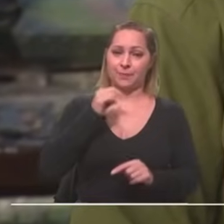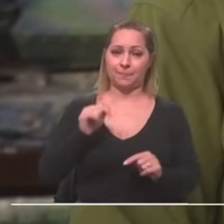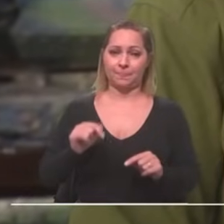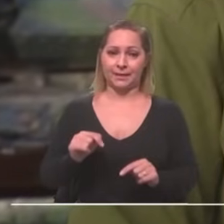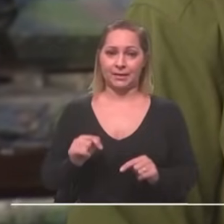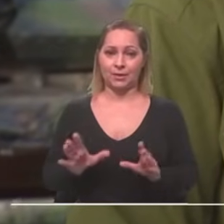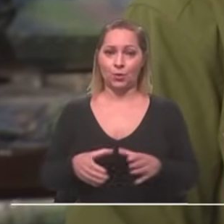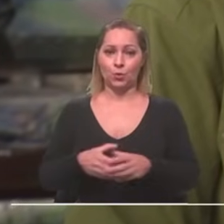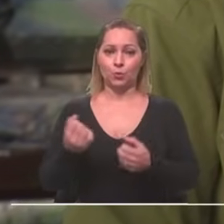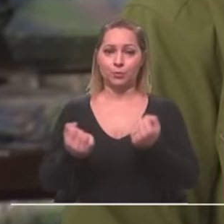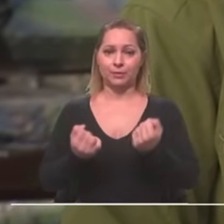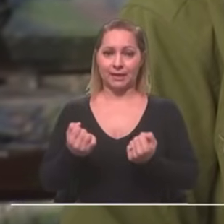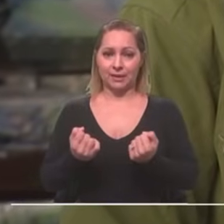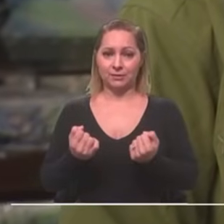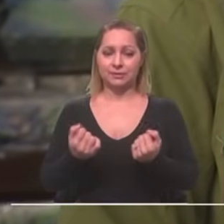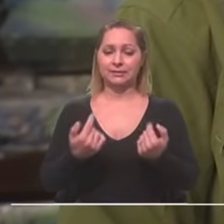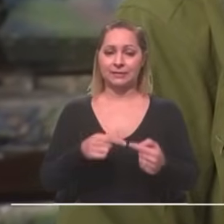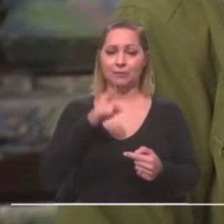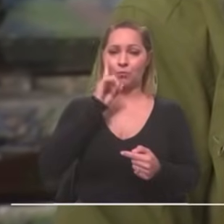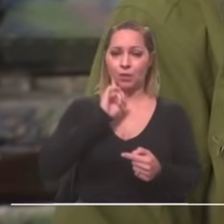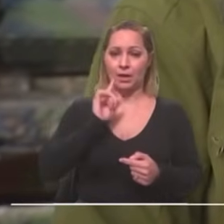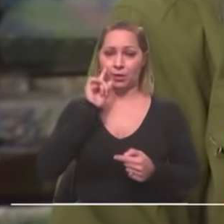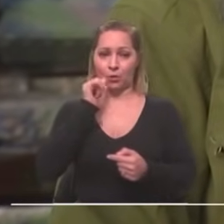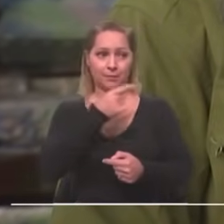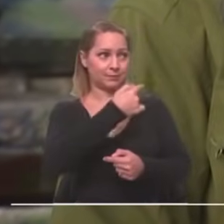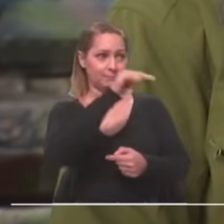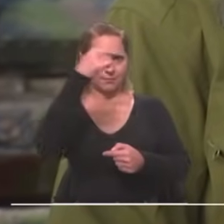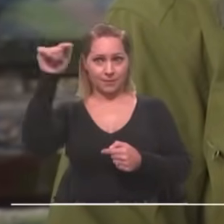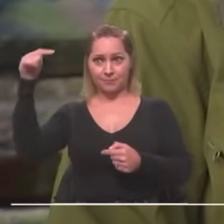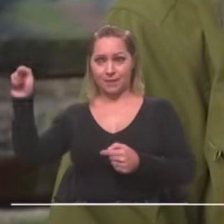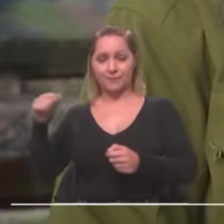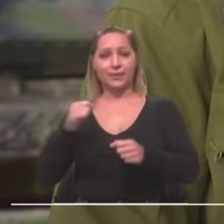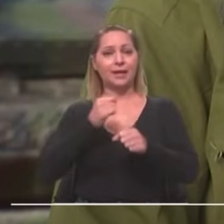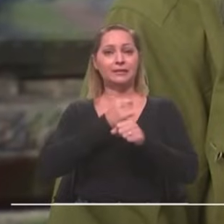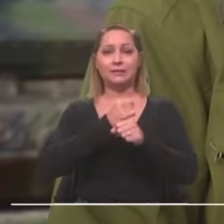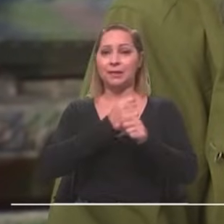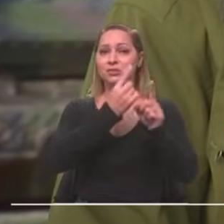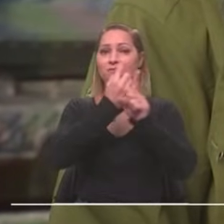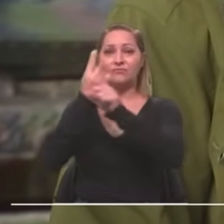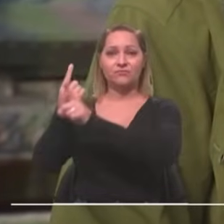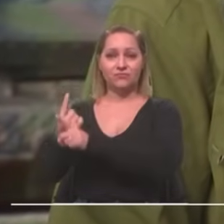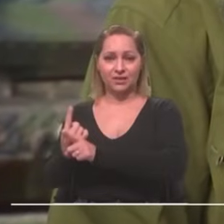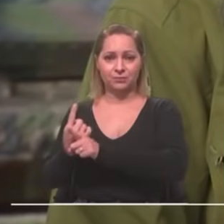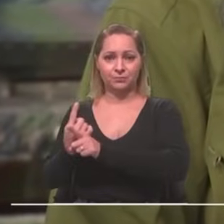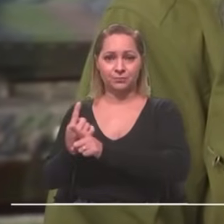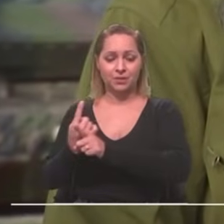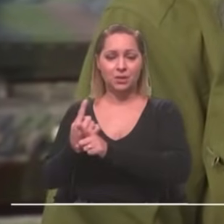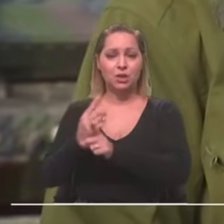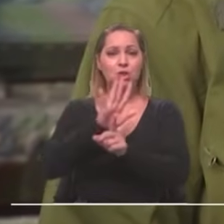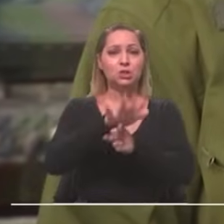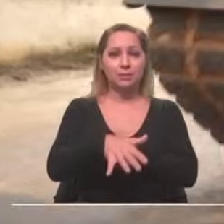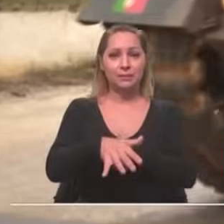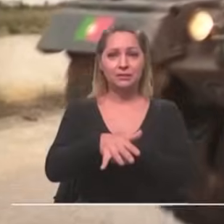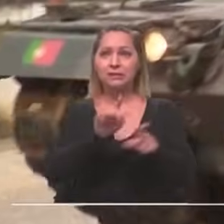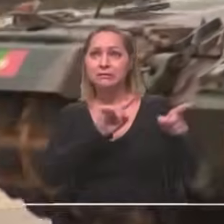grupo de carros existem mulheres e homens nas mais diversas funções. portanto não há qualquer tipo de